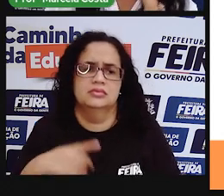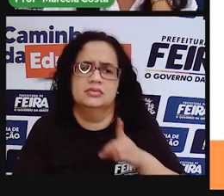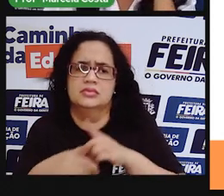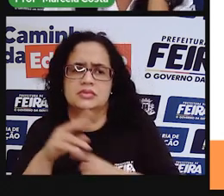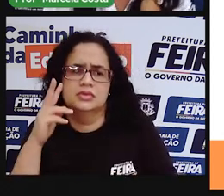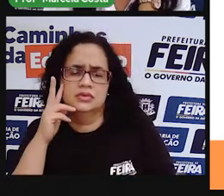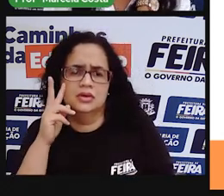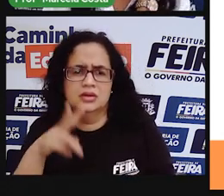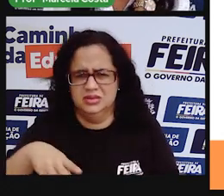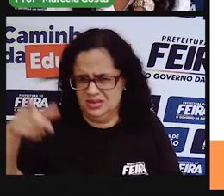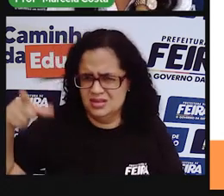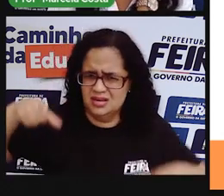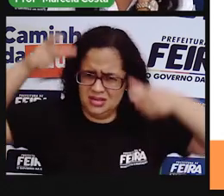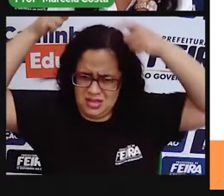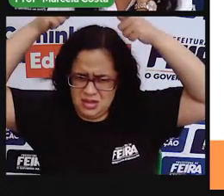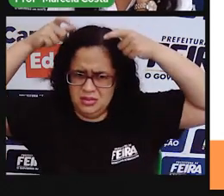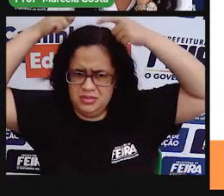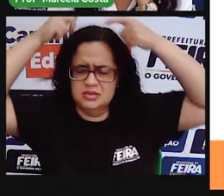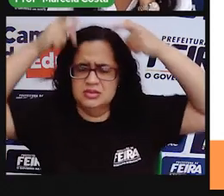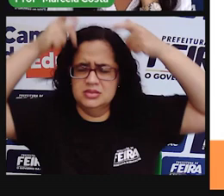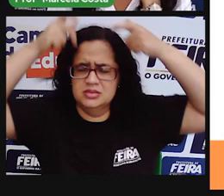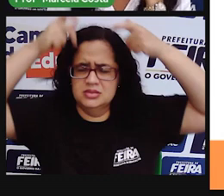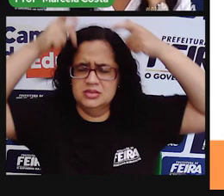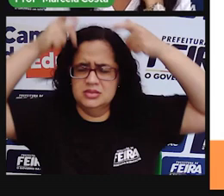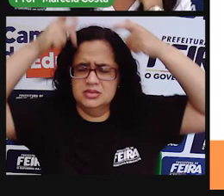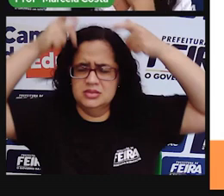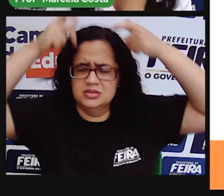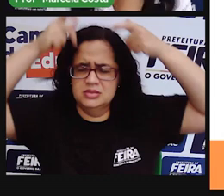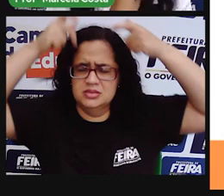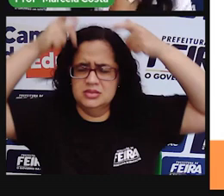Princesa? Será que é filme de princesa?